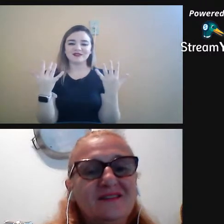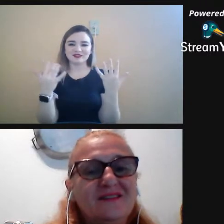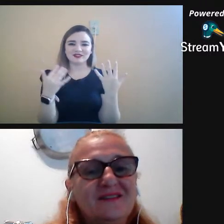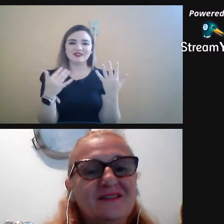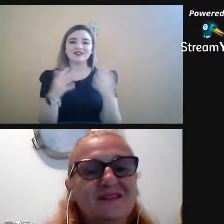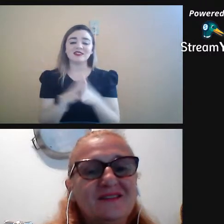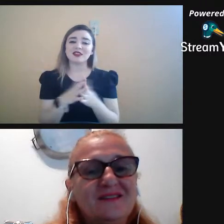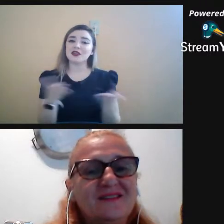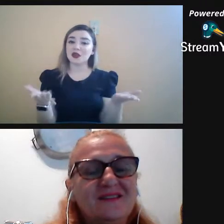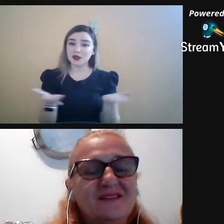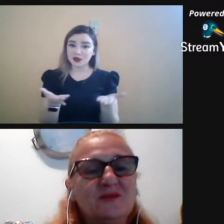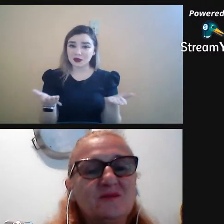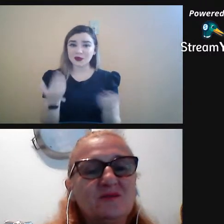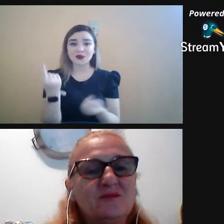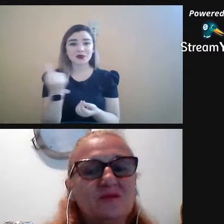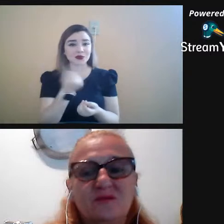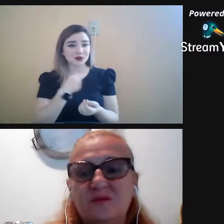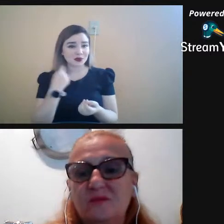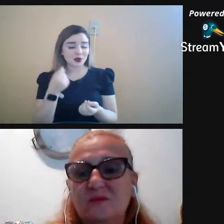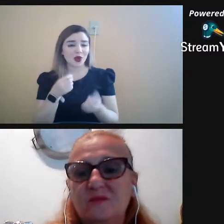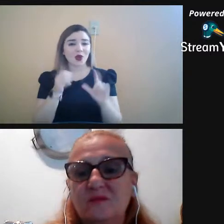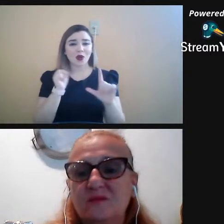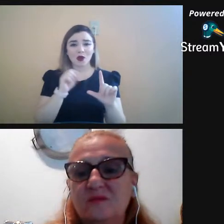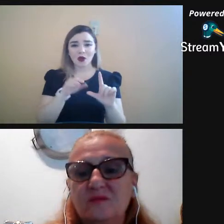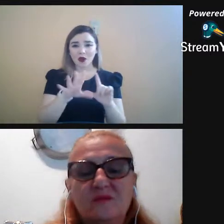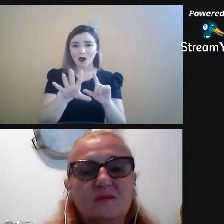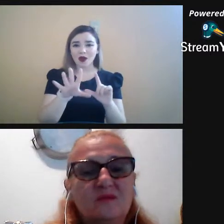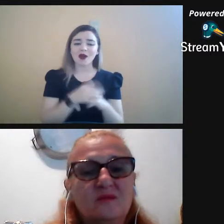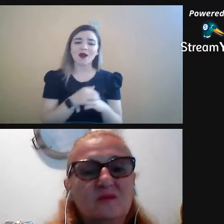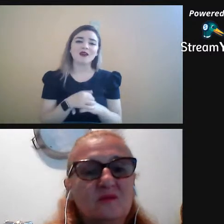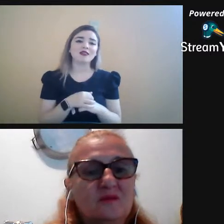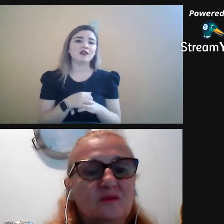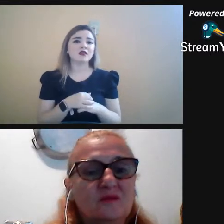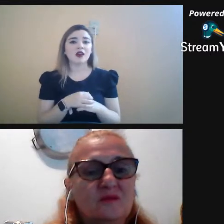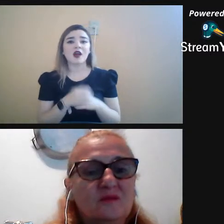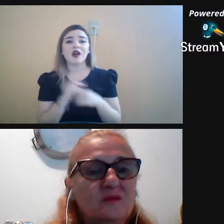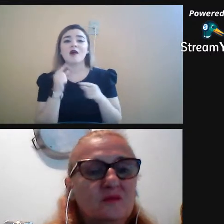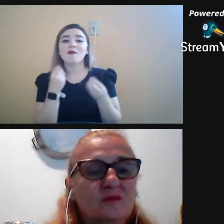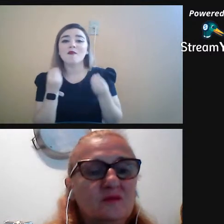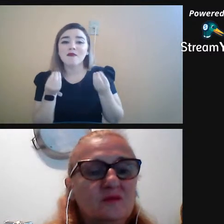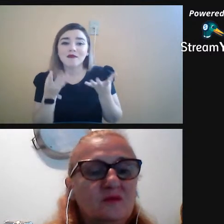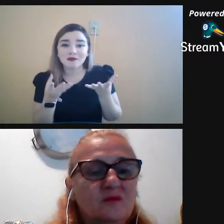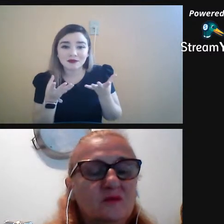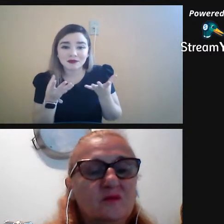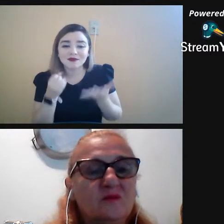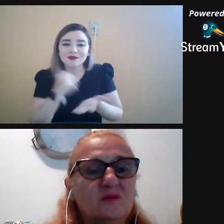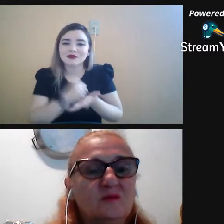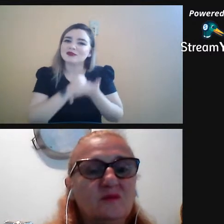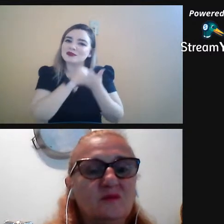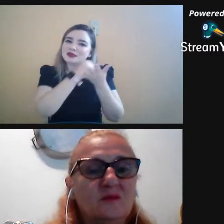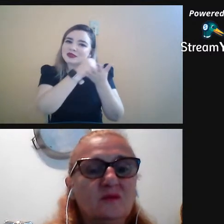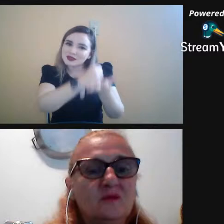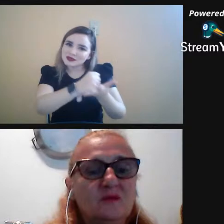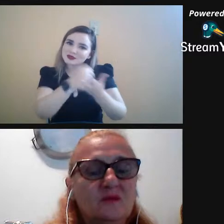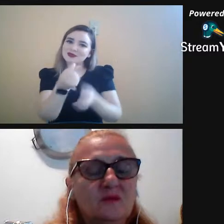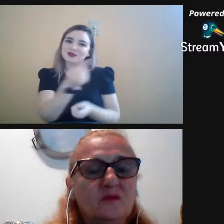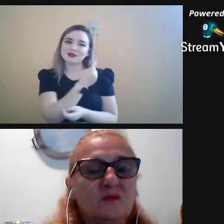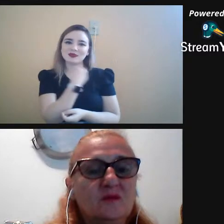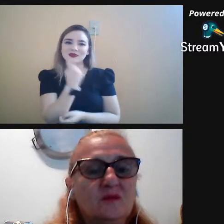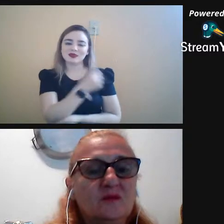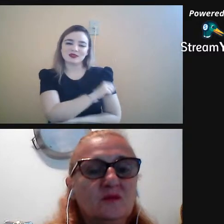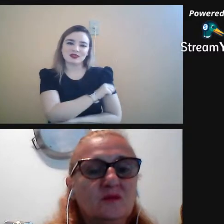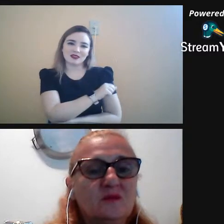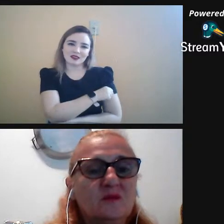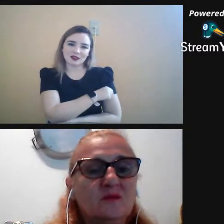gente está hoje aqui na live, é exatamente dar munição para os nossos alunos, para